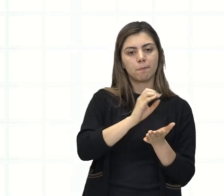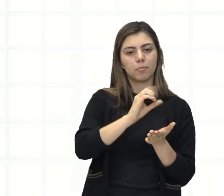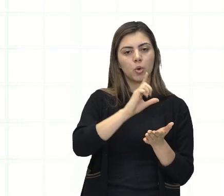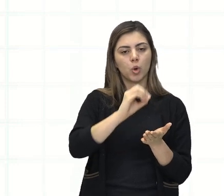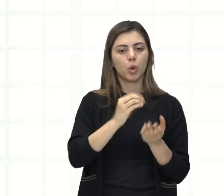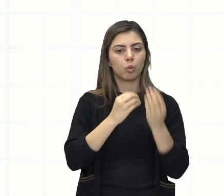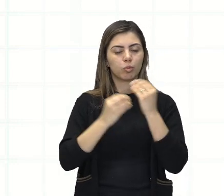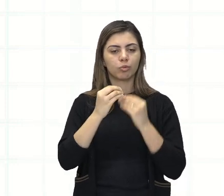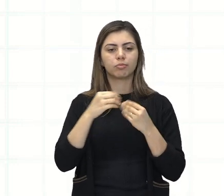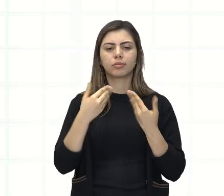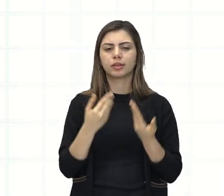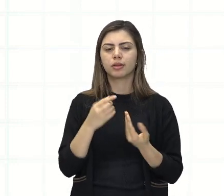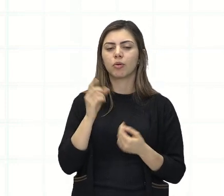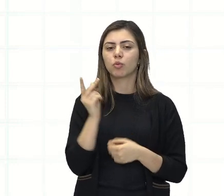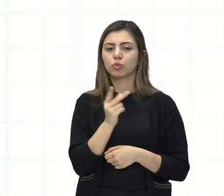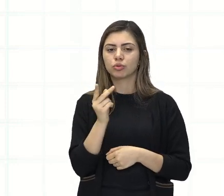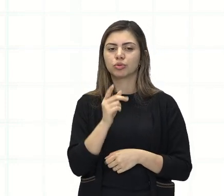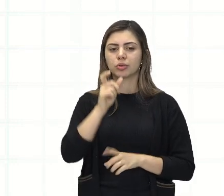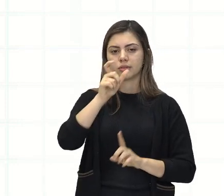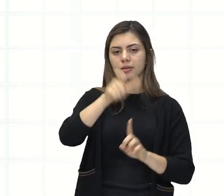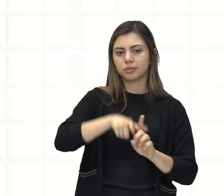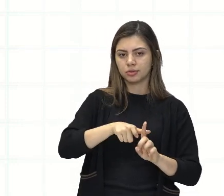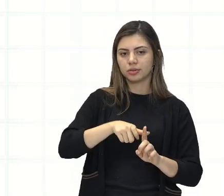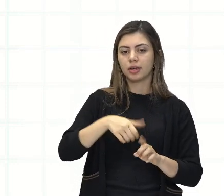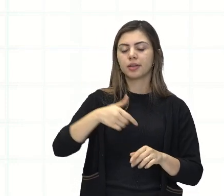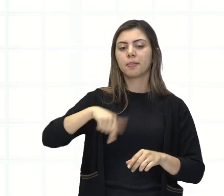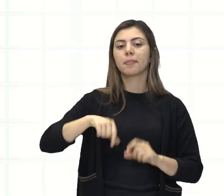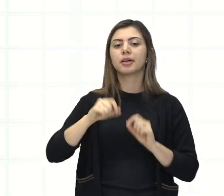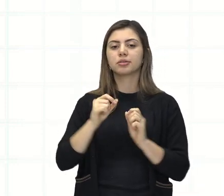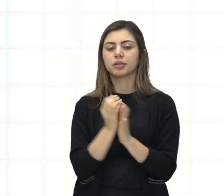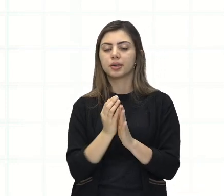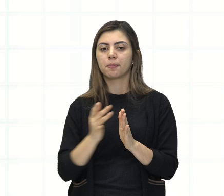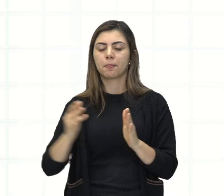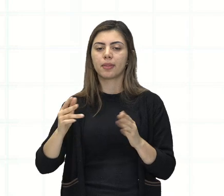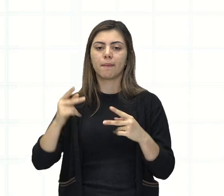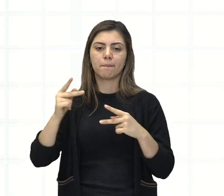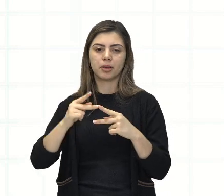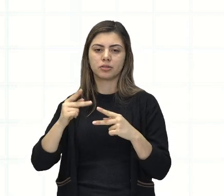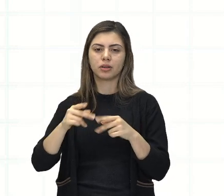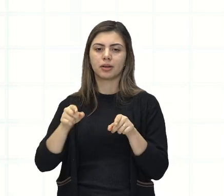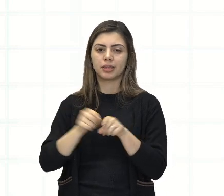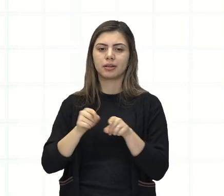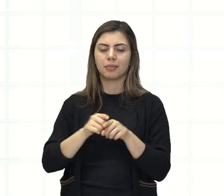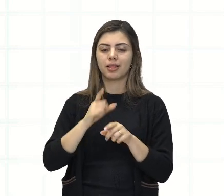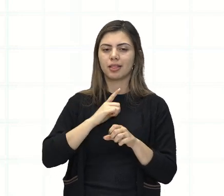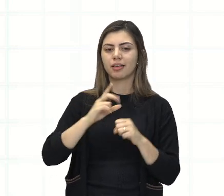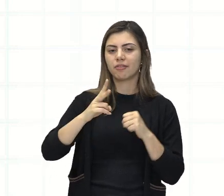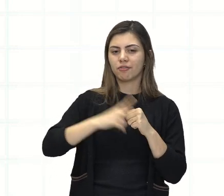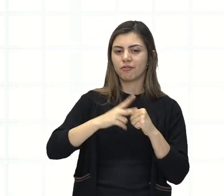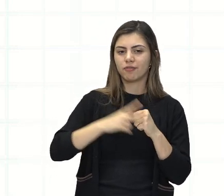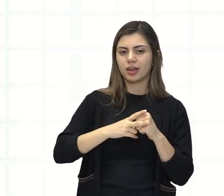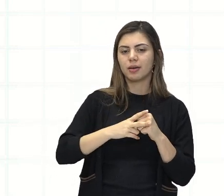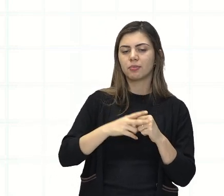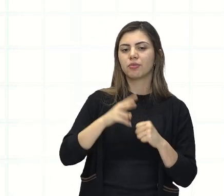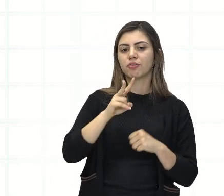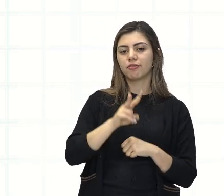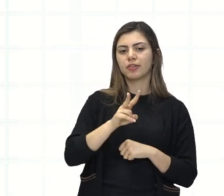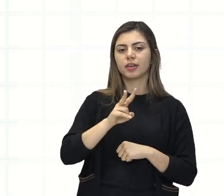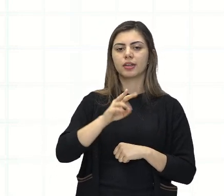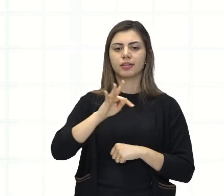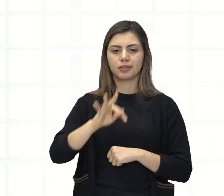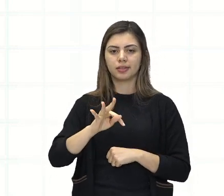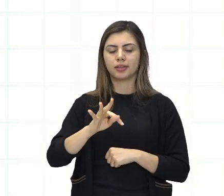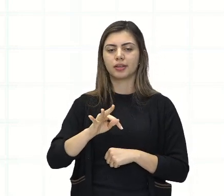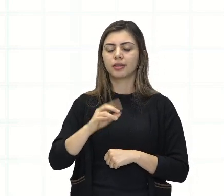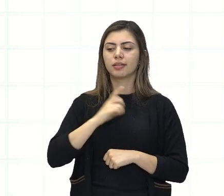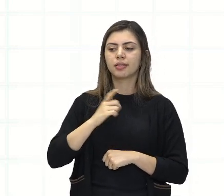sujeito, predicado e o verbo aqui, ele precisa de um complemento. Então, vai ser verbo transitivo,